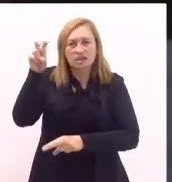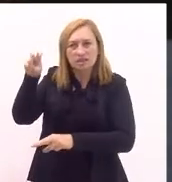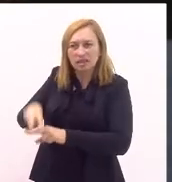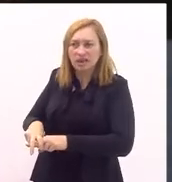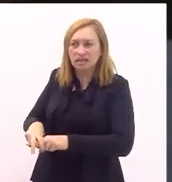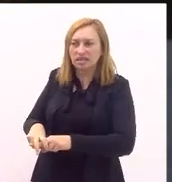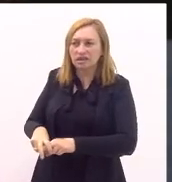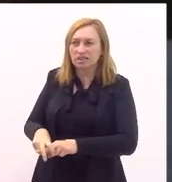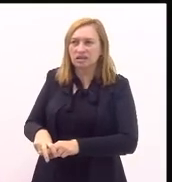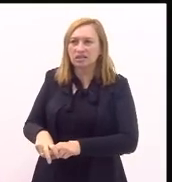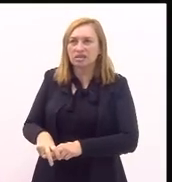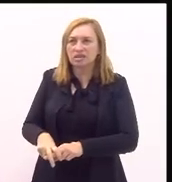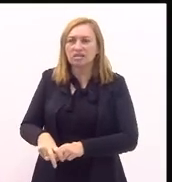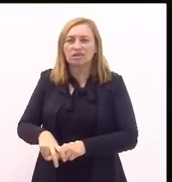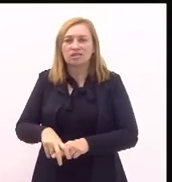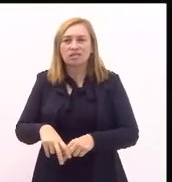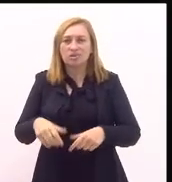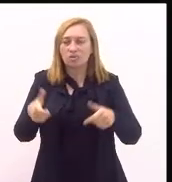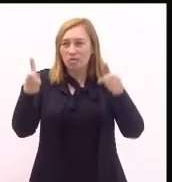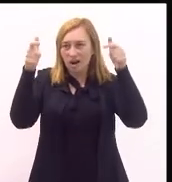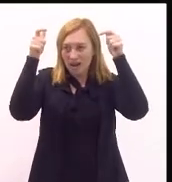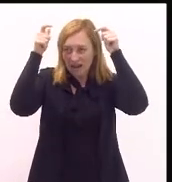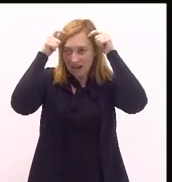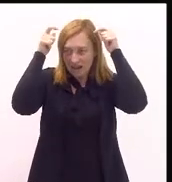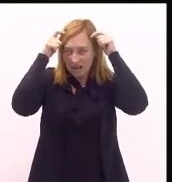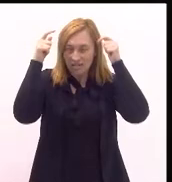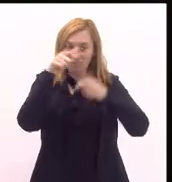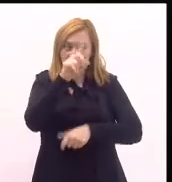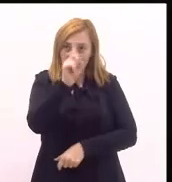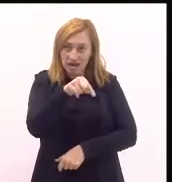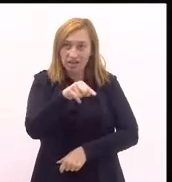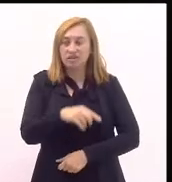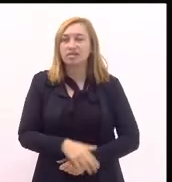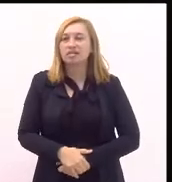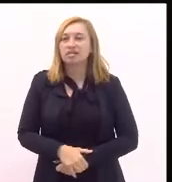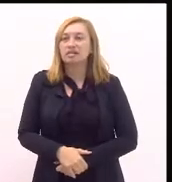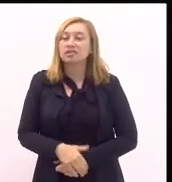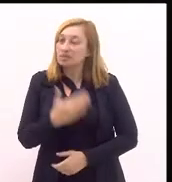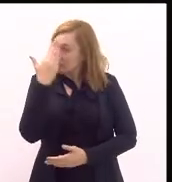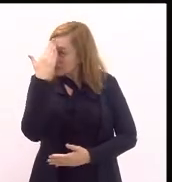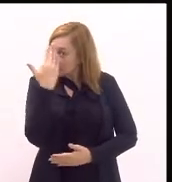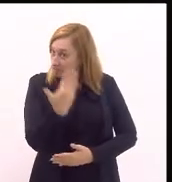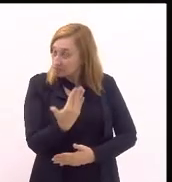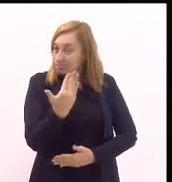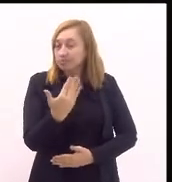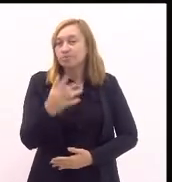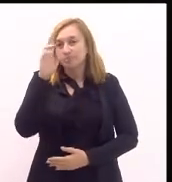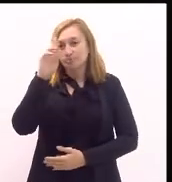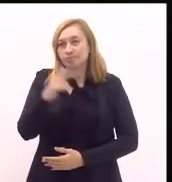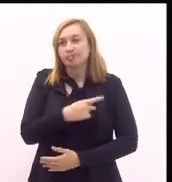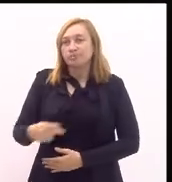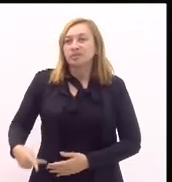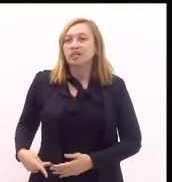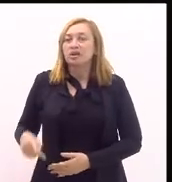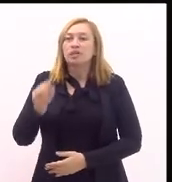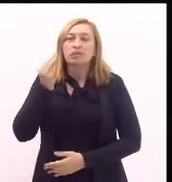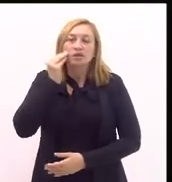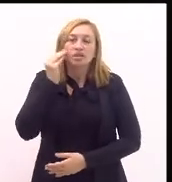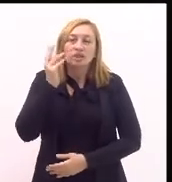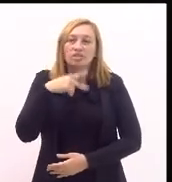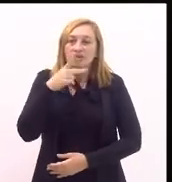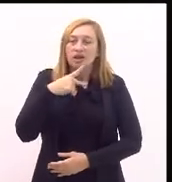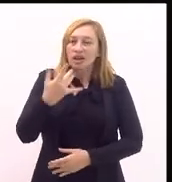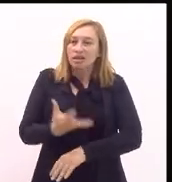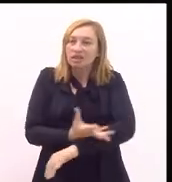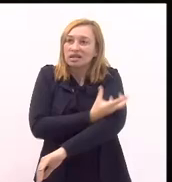sentada você como uma rainha né que você é eu agradeço o presidente pela oportunidade de falar Eu